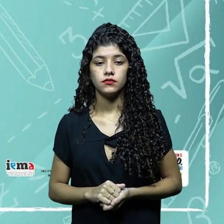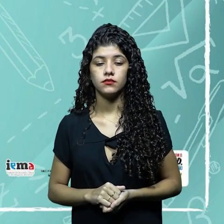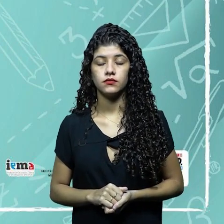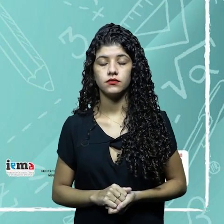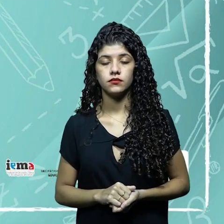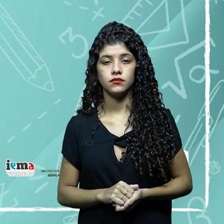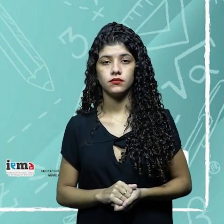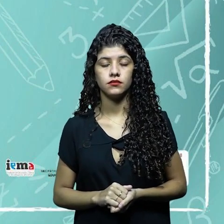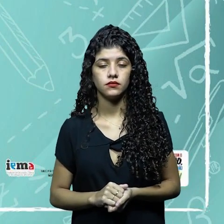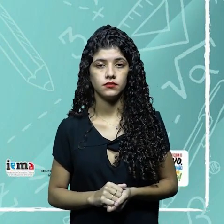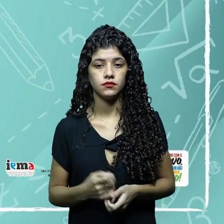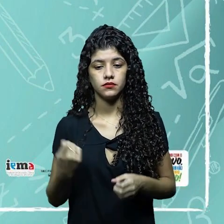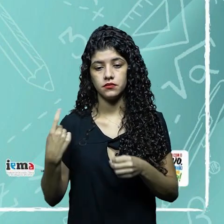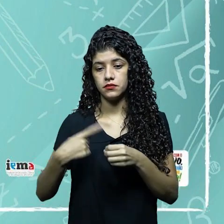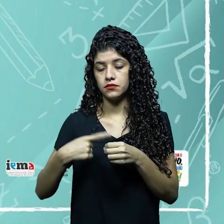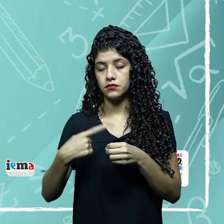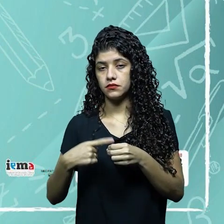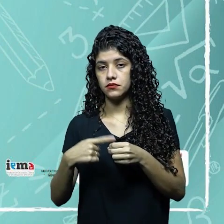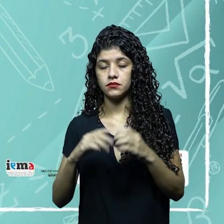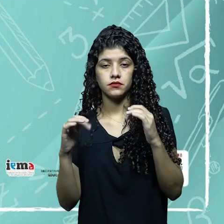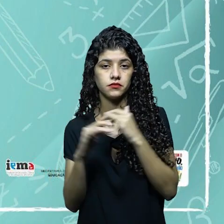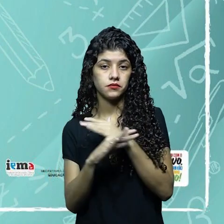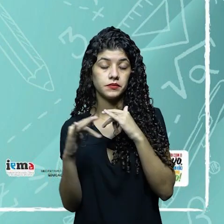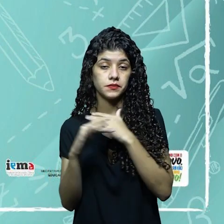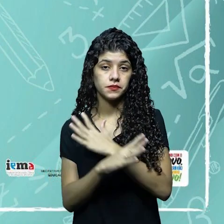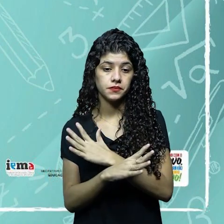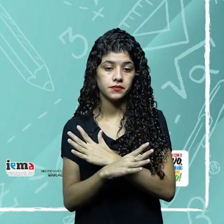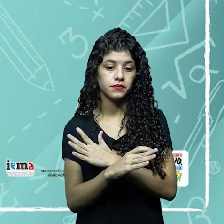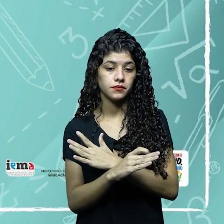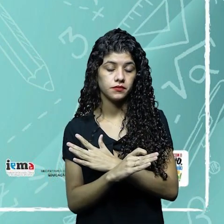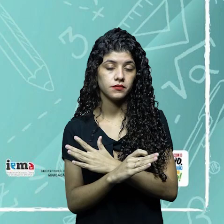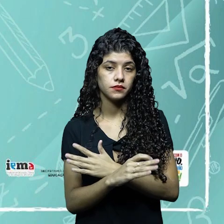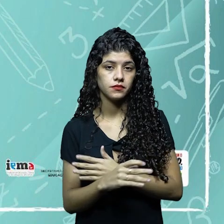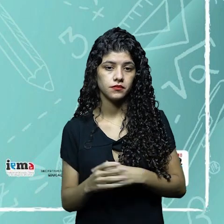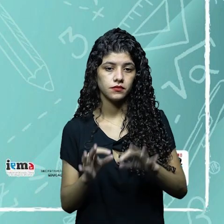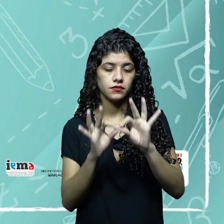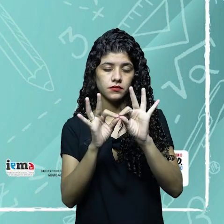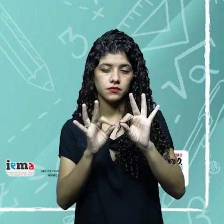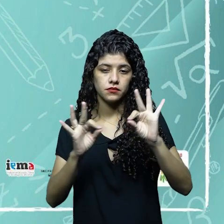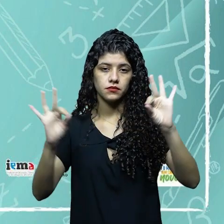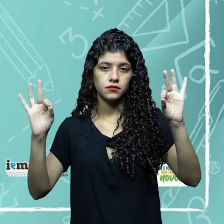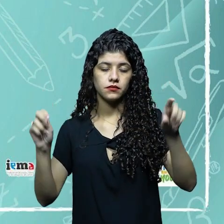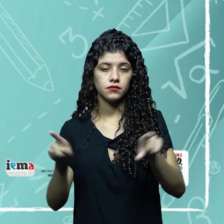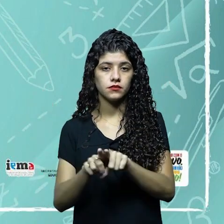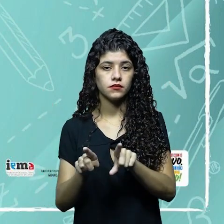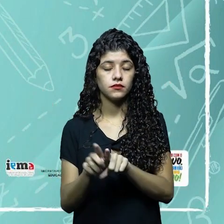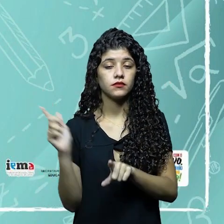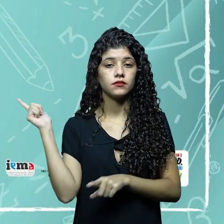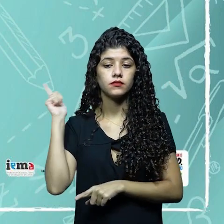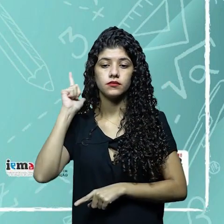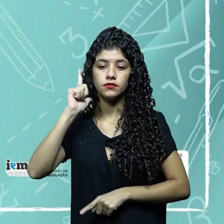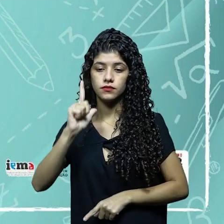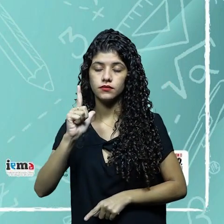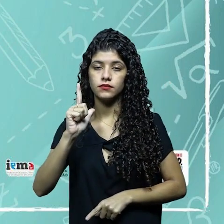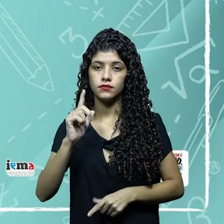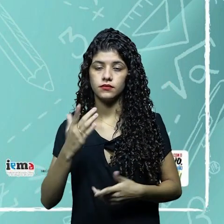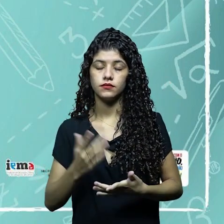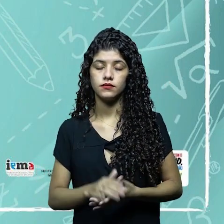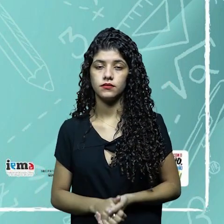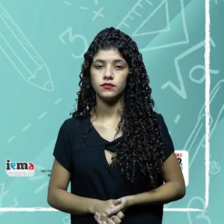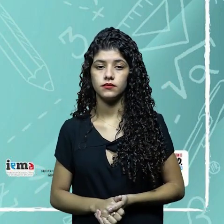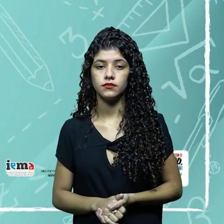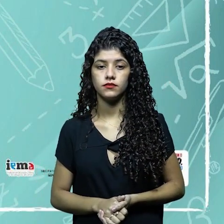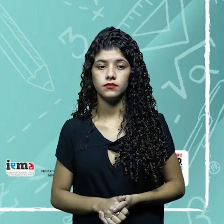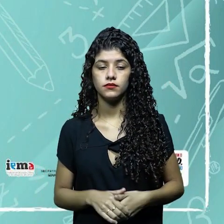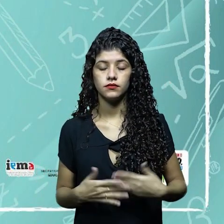bairro, de uma cidade, tá? Essas linhas, ele também consegue